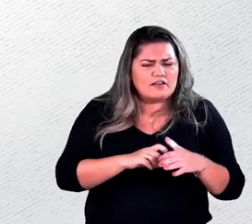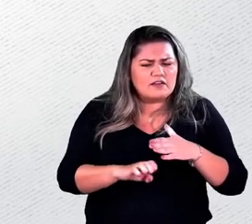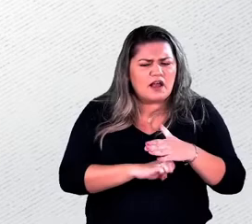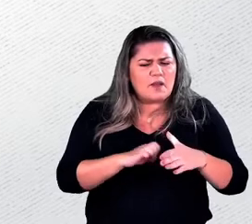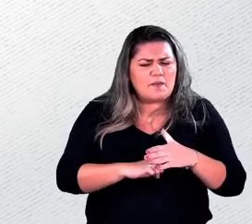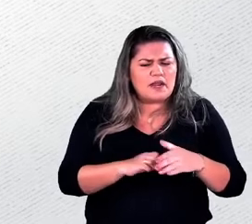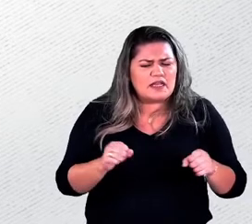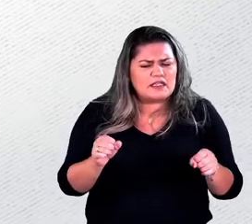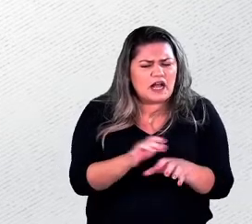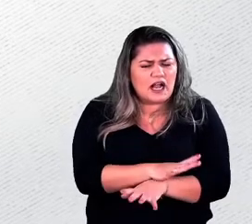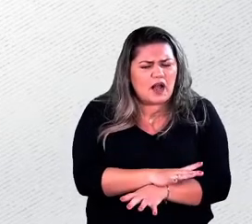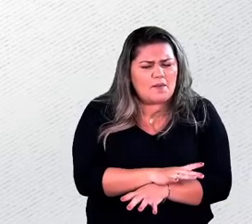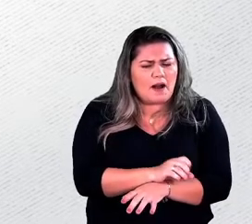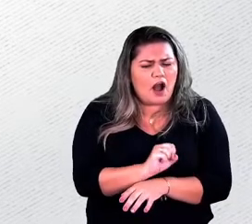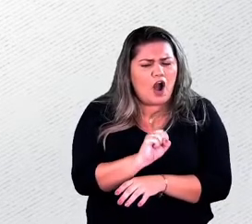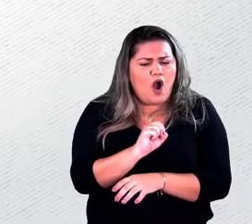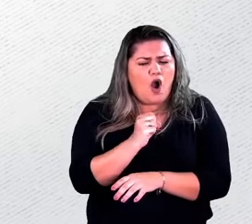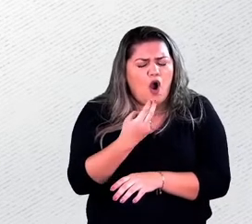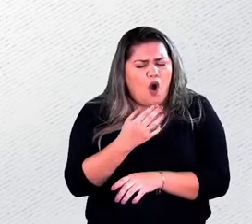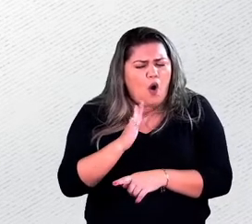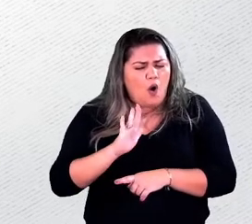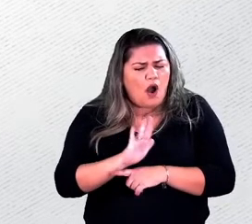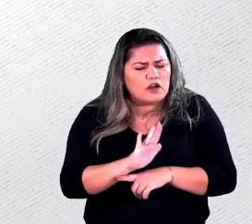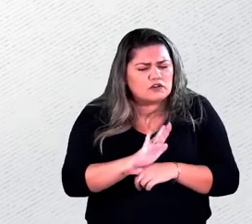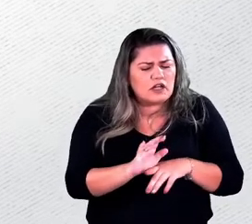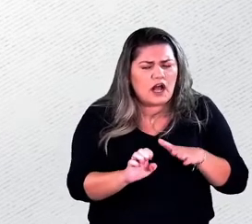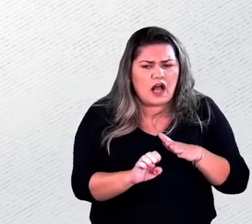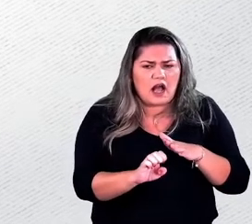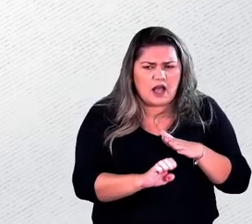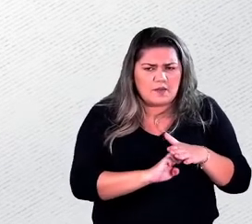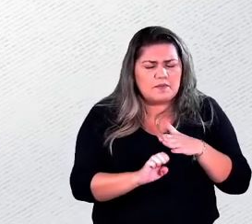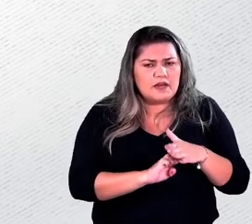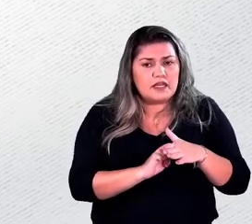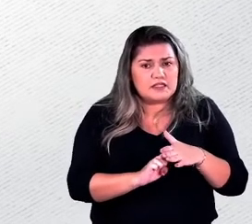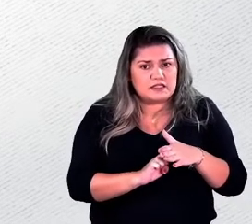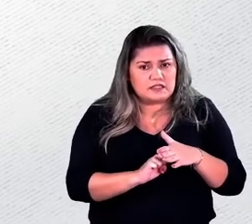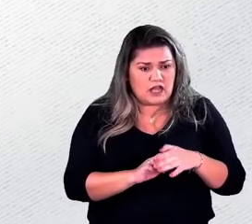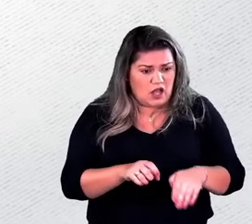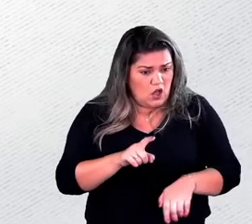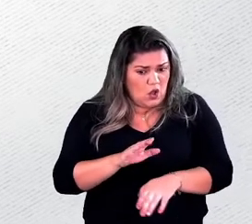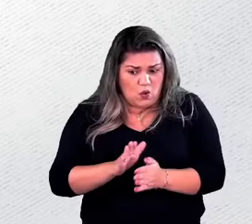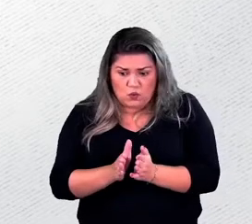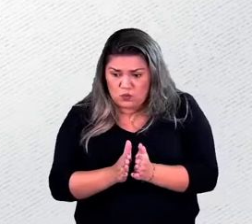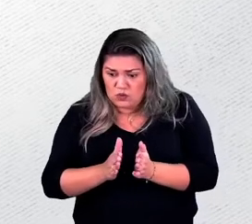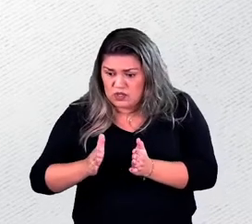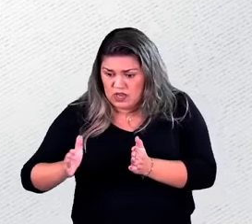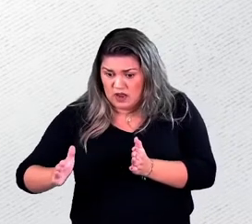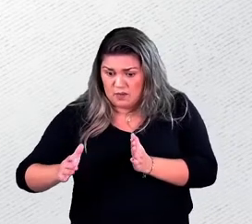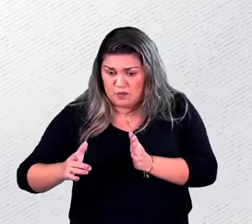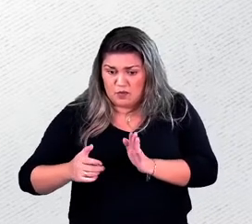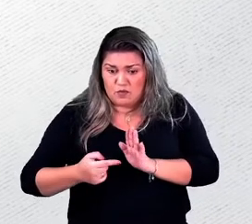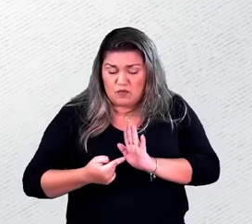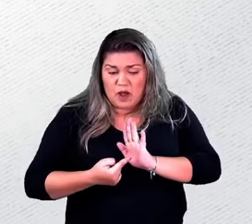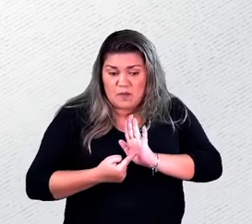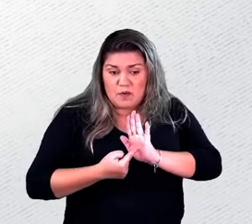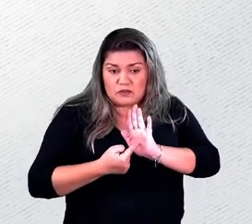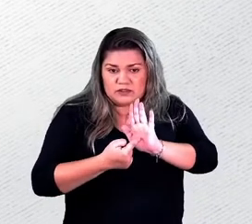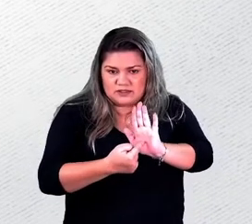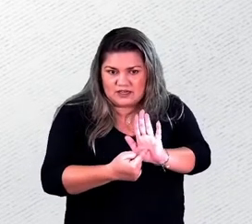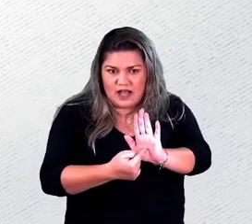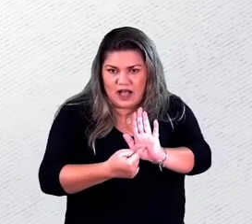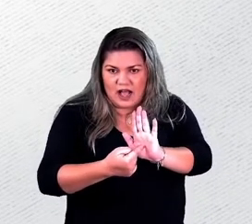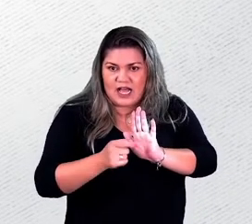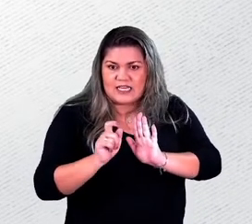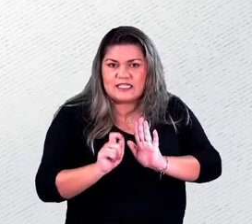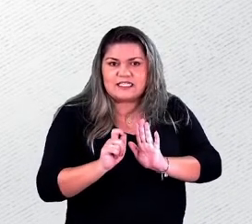Recuperação e o tempo já vai mostrar eu acho que nós estamos a segunda reunião de trabalho desse grupo e a repercussão